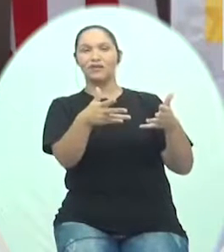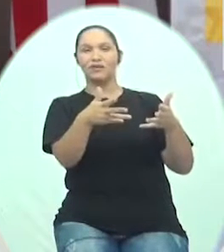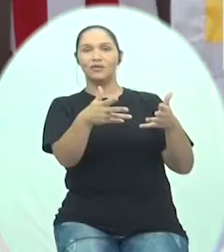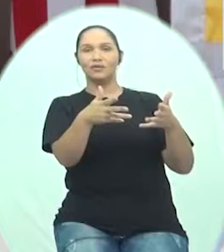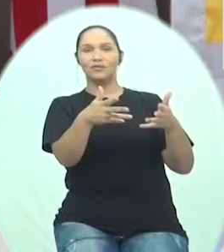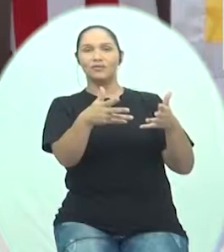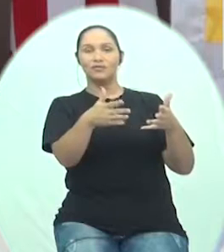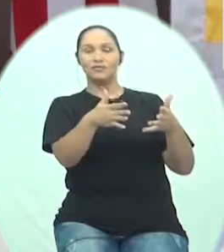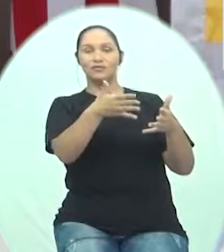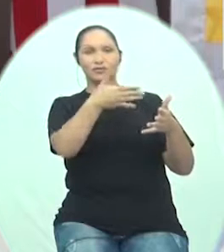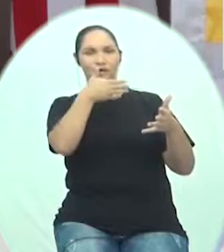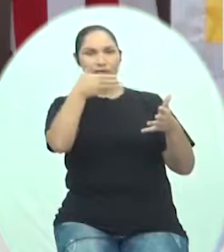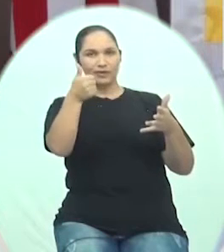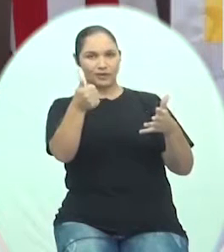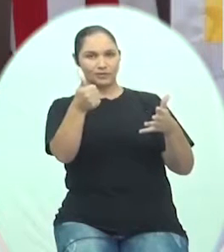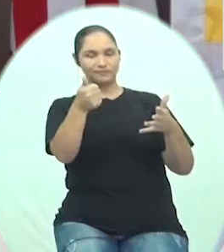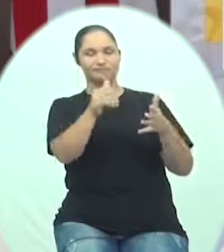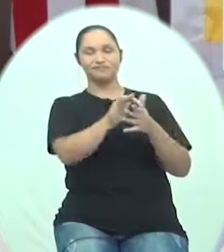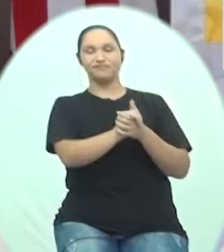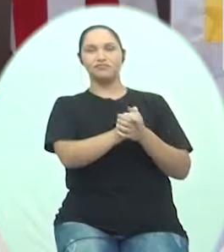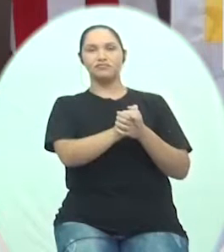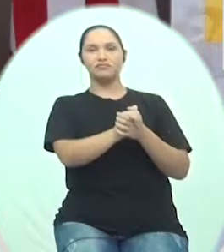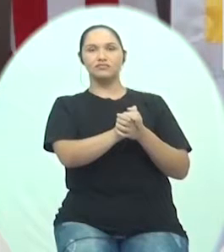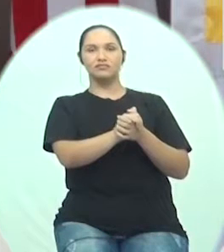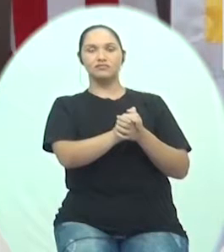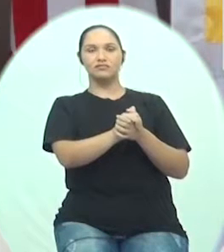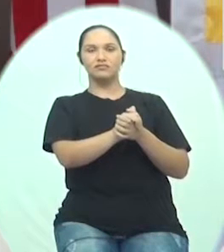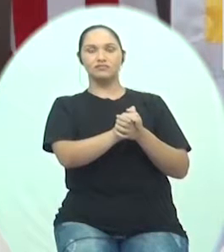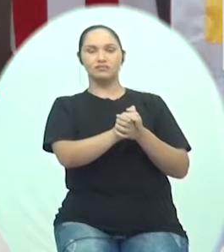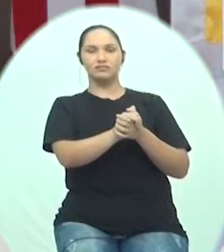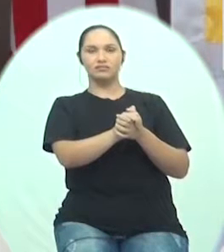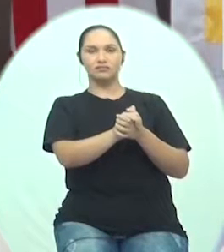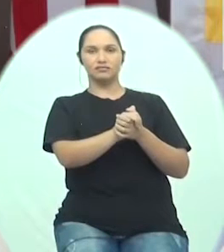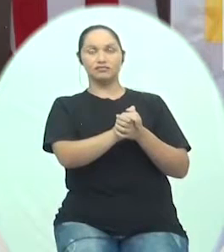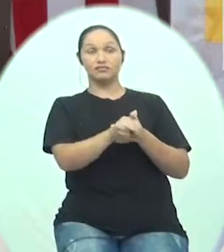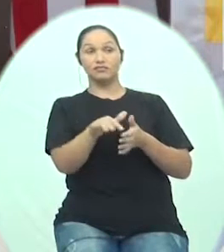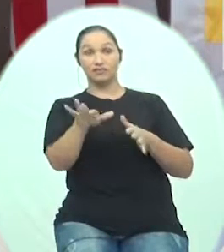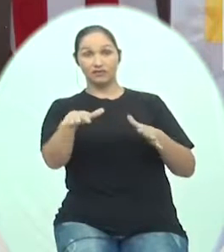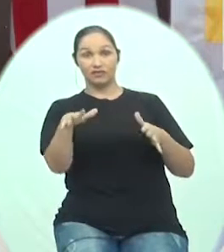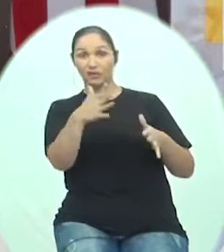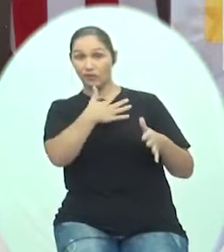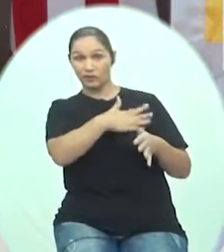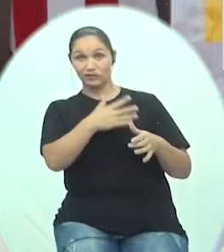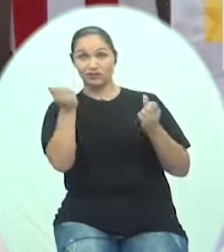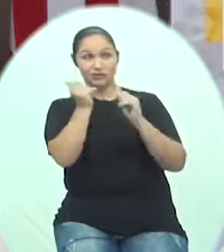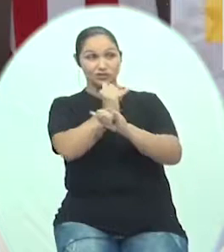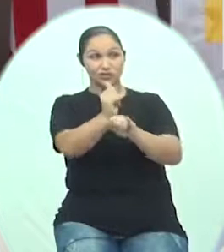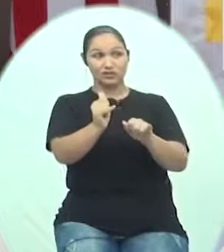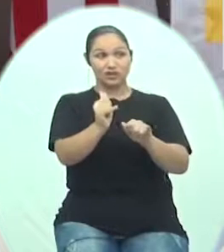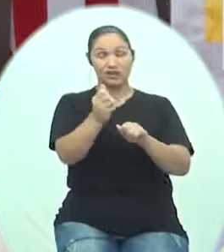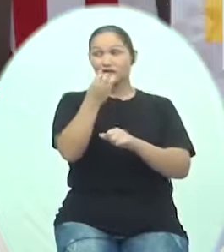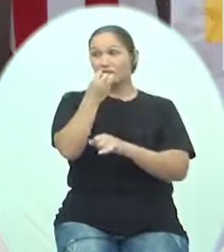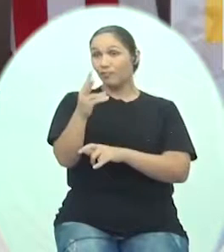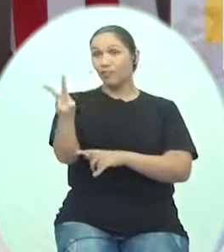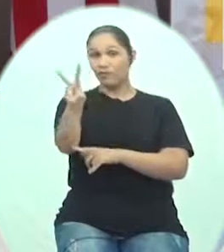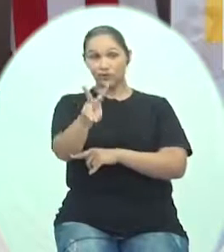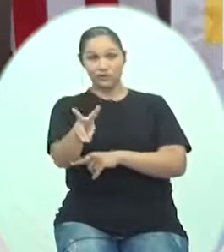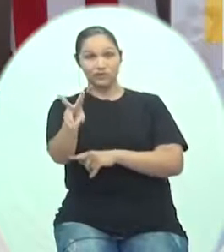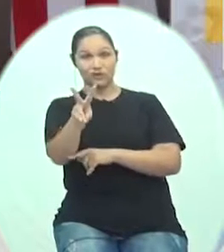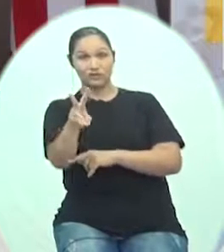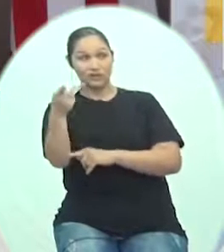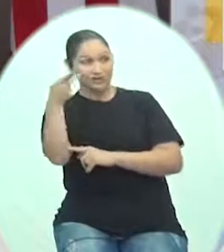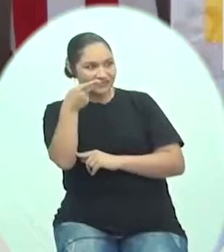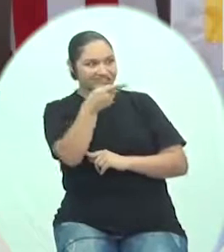vereadores vale a pena os vereadores dar uma olhada lá nessa obra